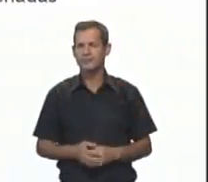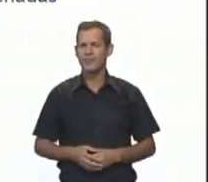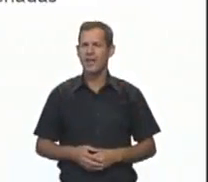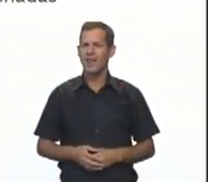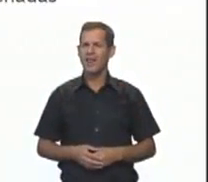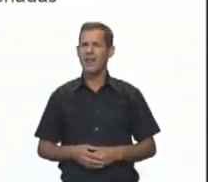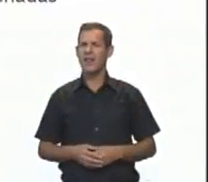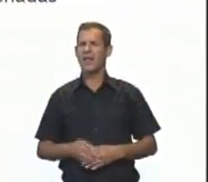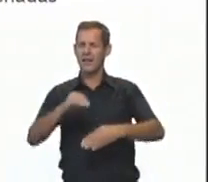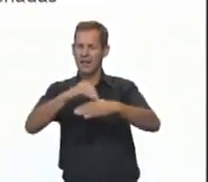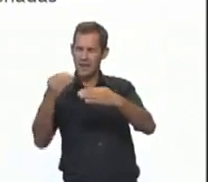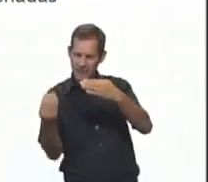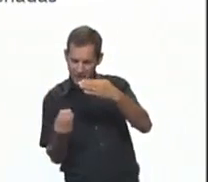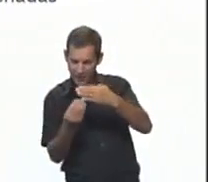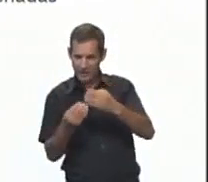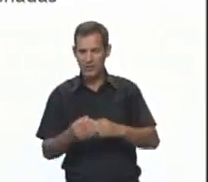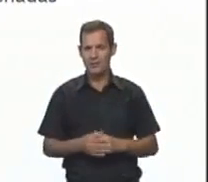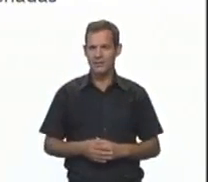é instalar